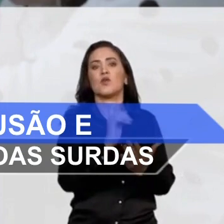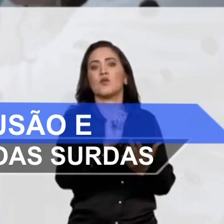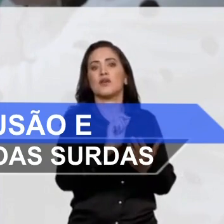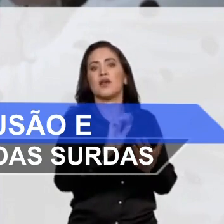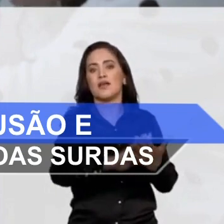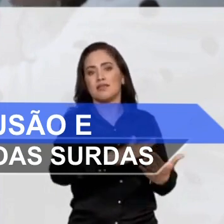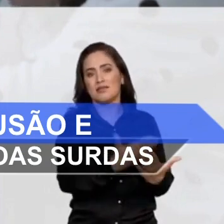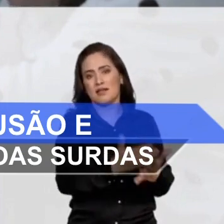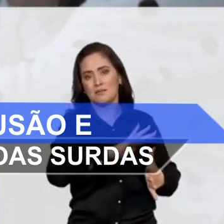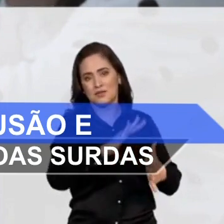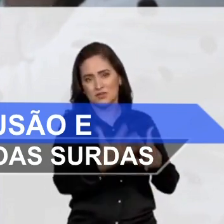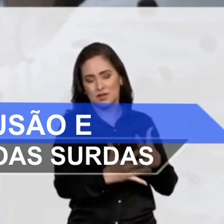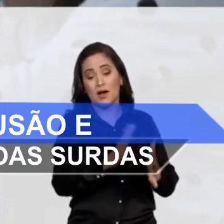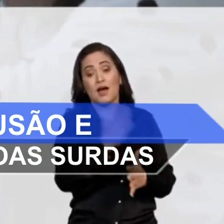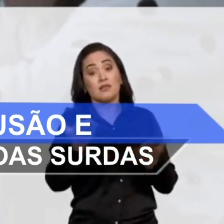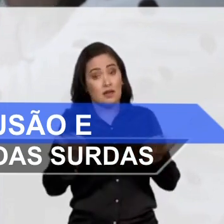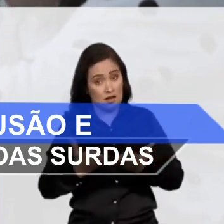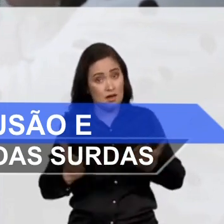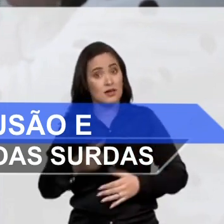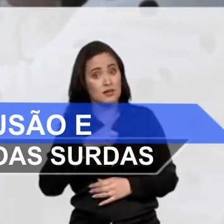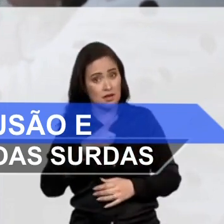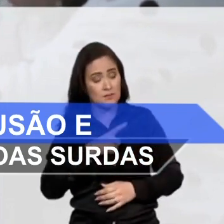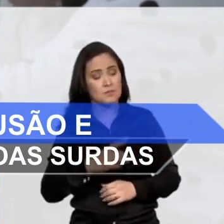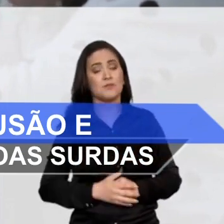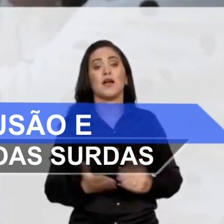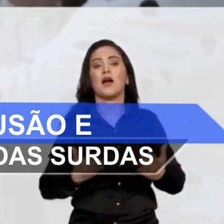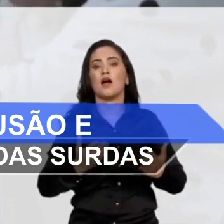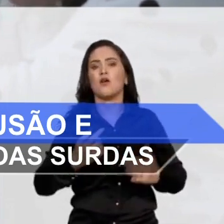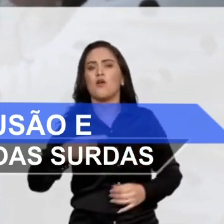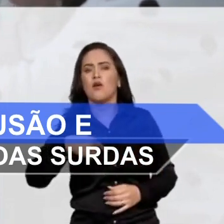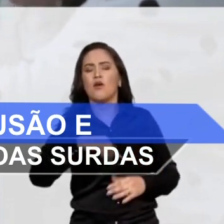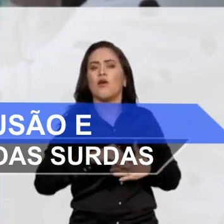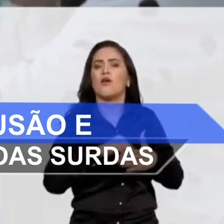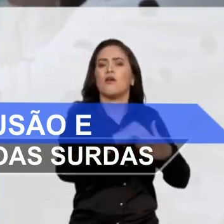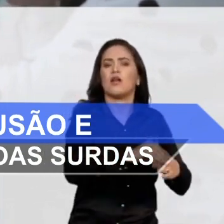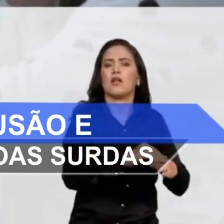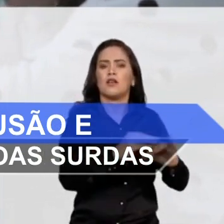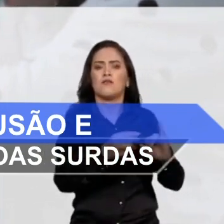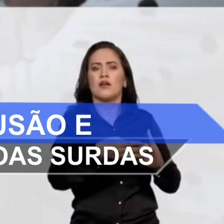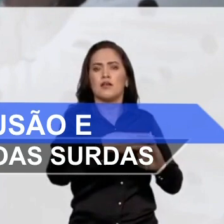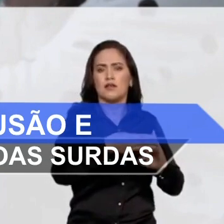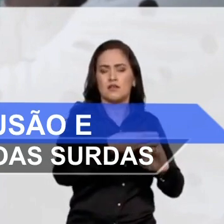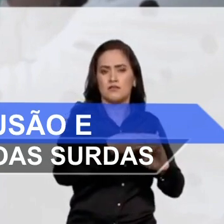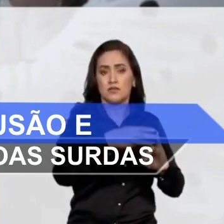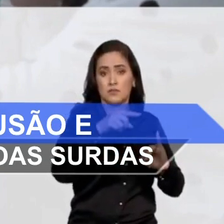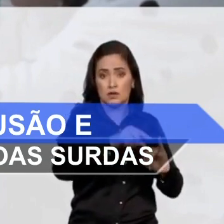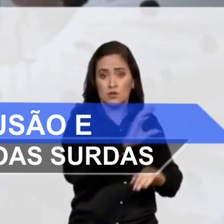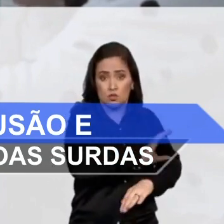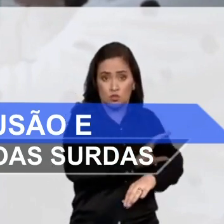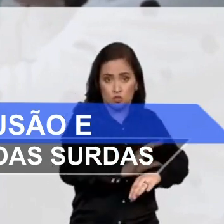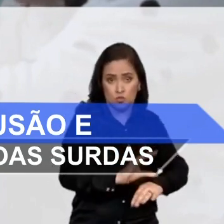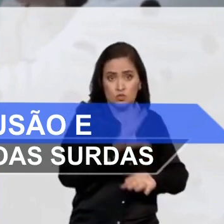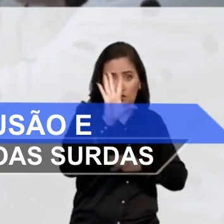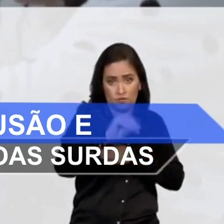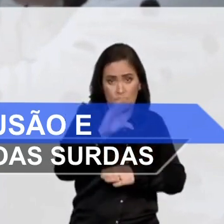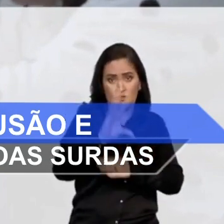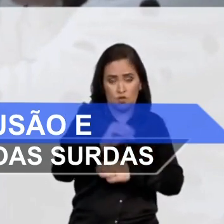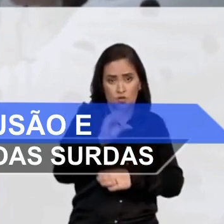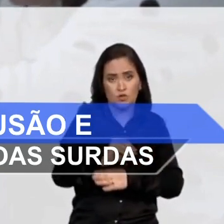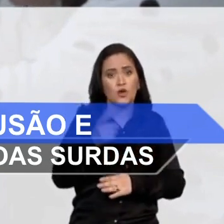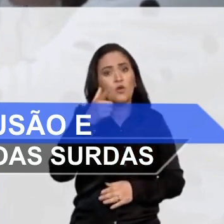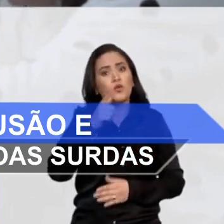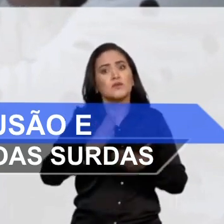figura do intérprete. Tem até hoje. Agora mesmo eu deixei ele no IFMA, ele faz o curso de processos